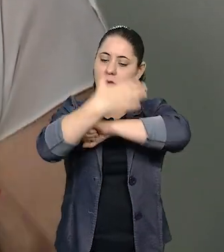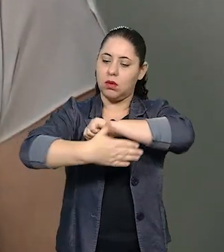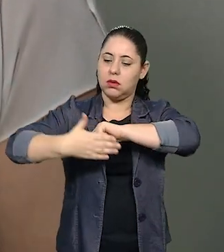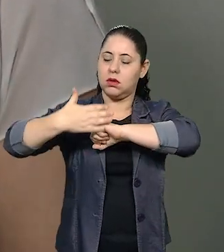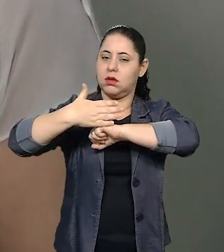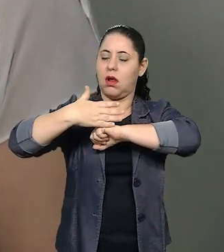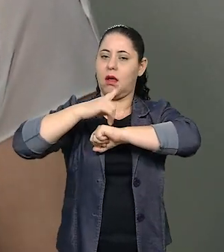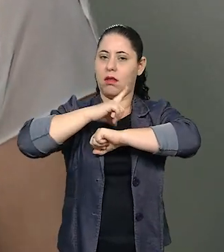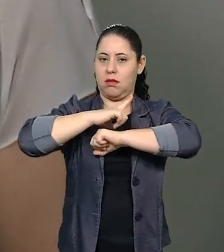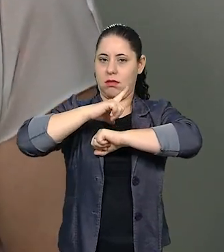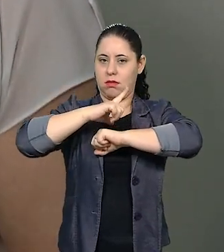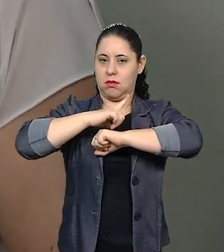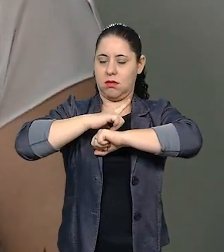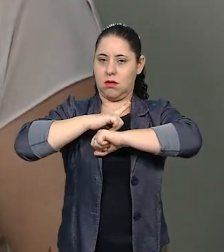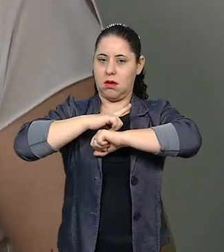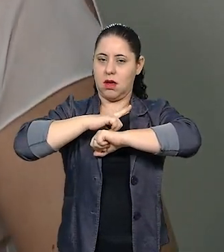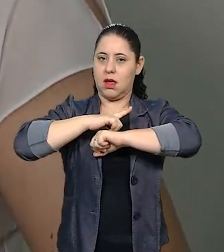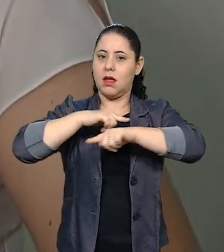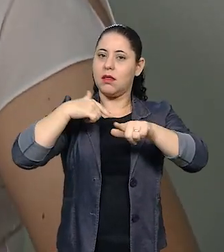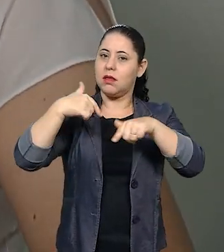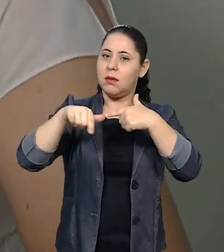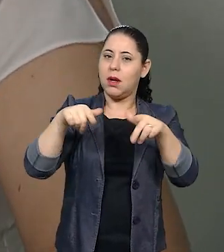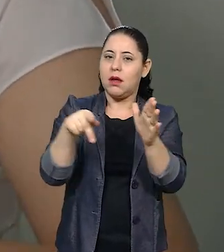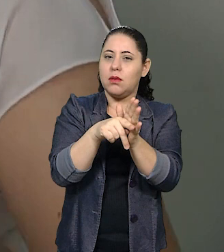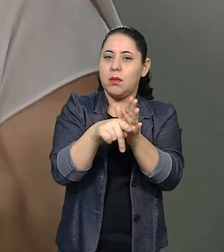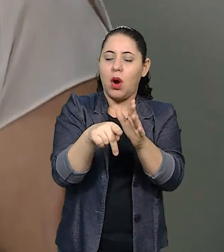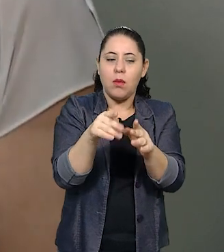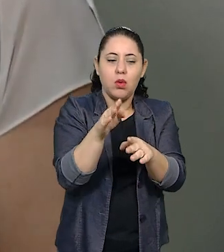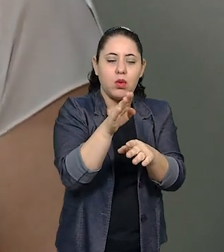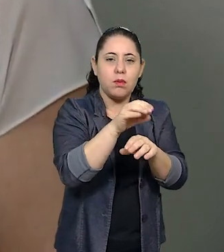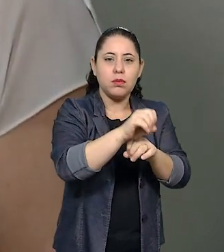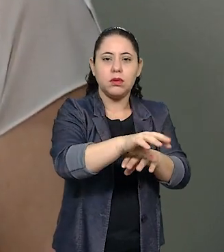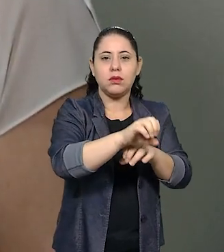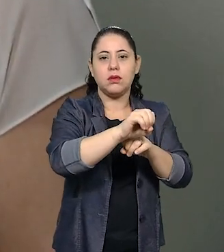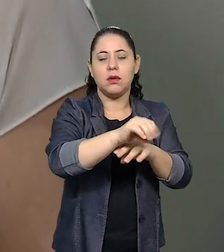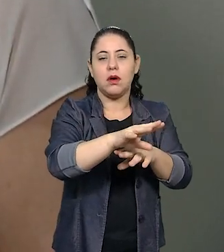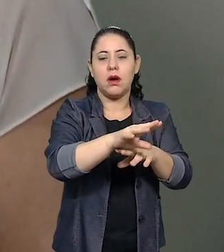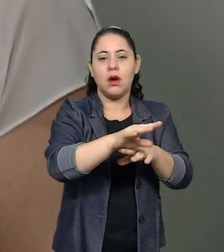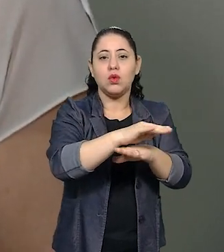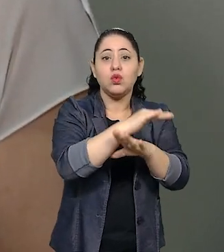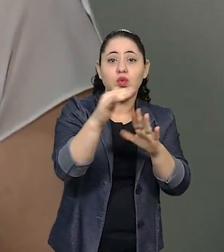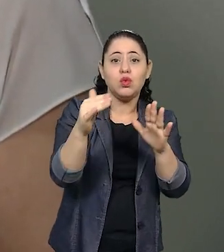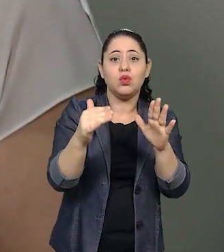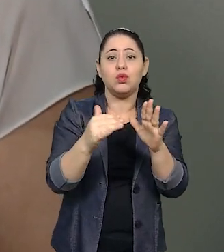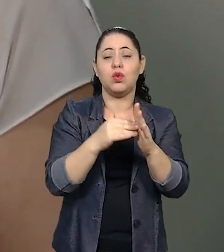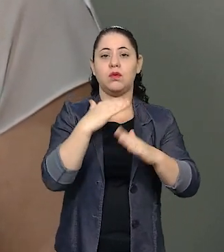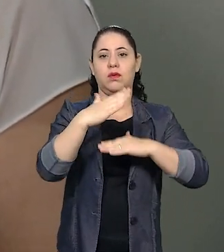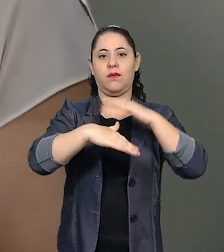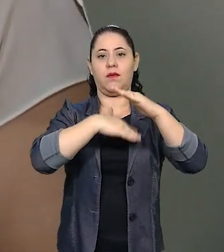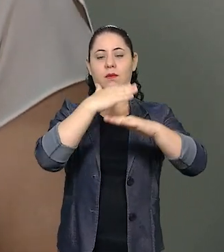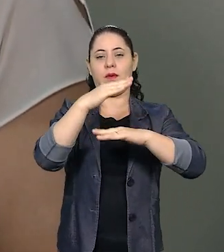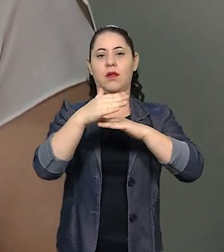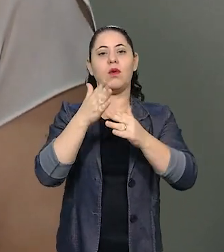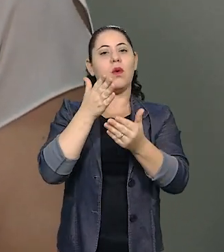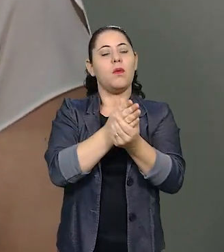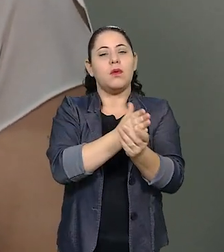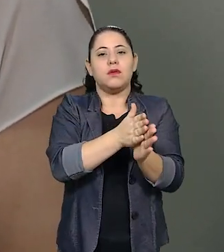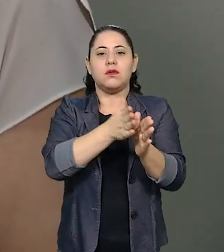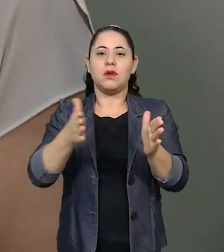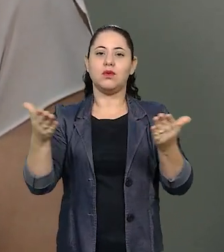E hoje nós temos espaços adequados, a qual as crianças possam ser protegidas, possam